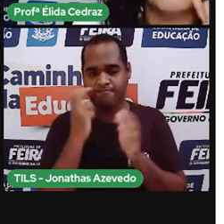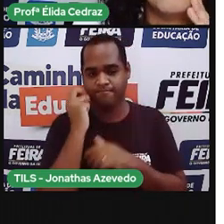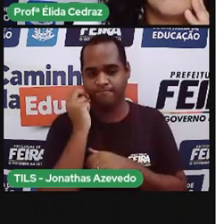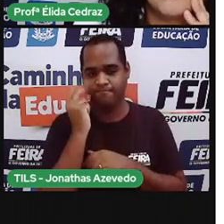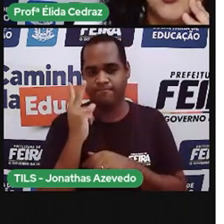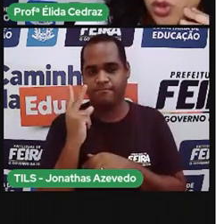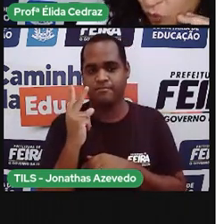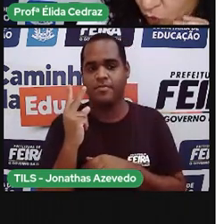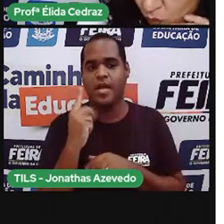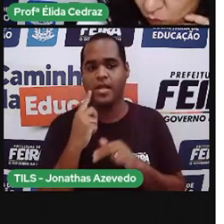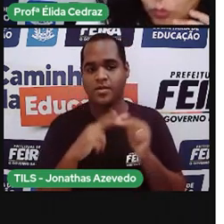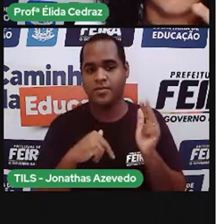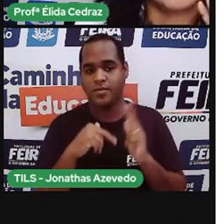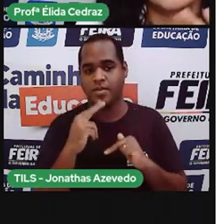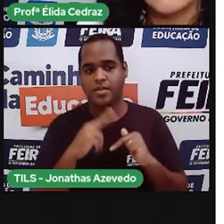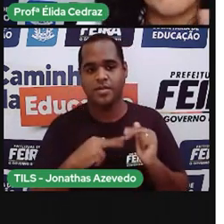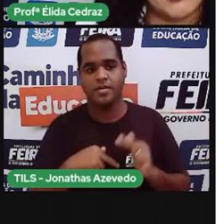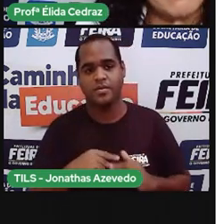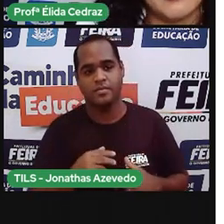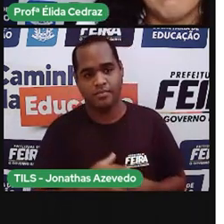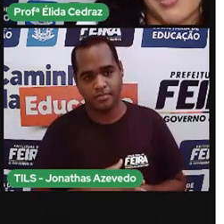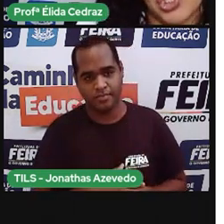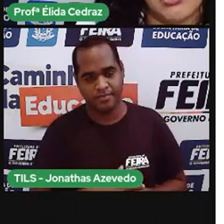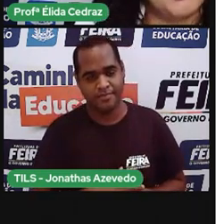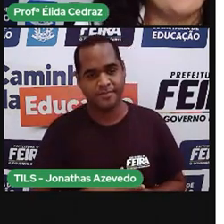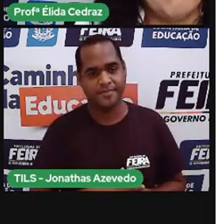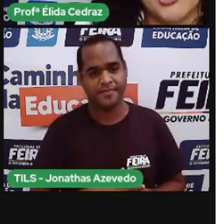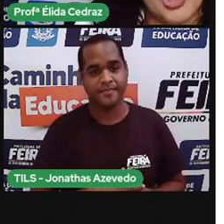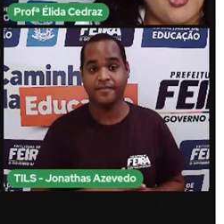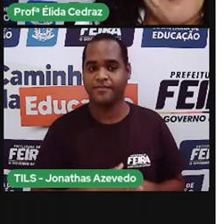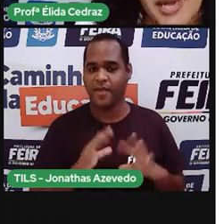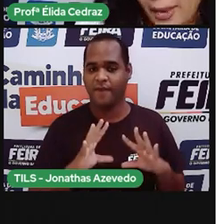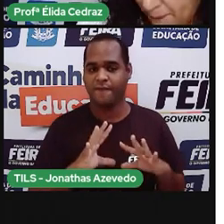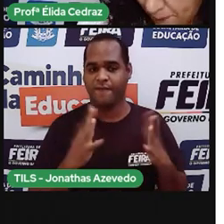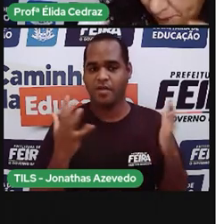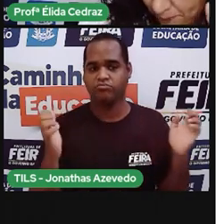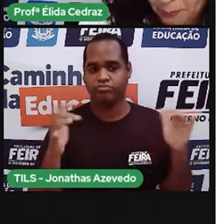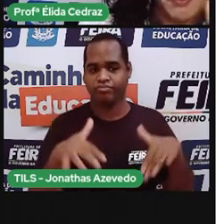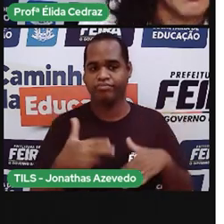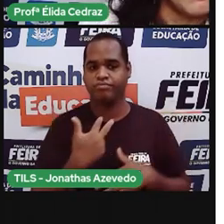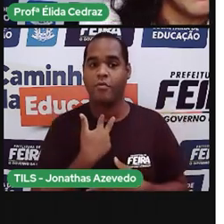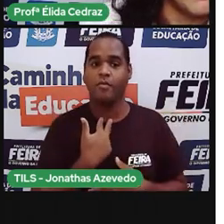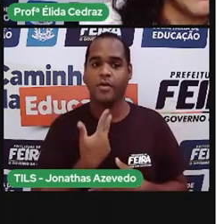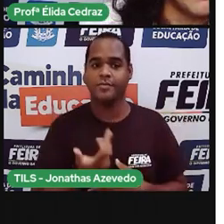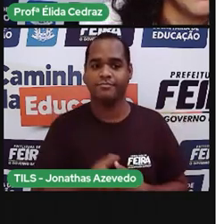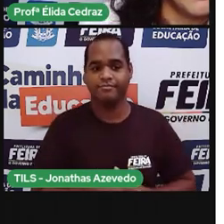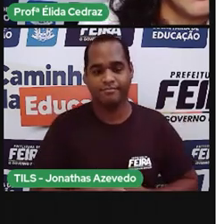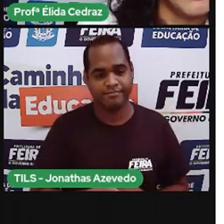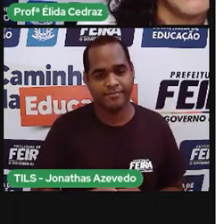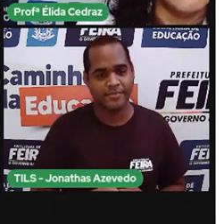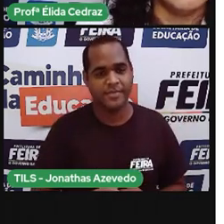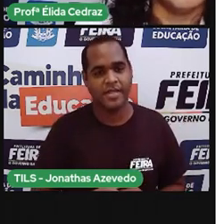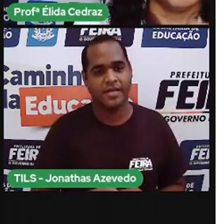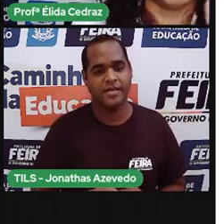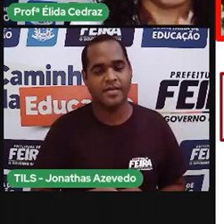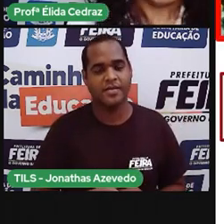compras do São João. Mas não vai ter festa, não, porque não pode aglomerar.